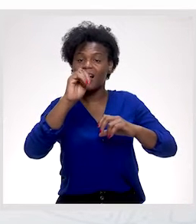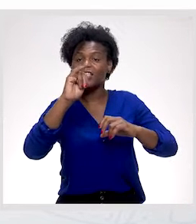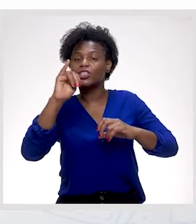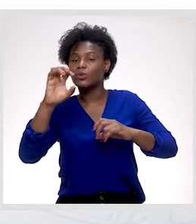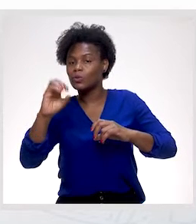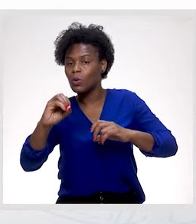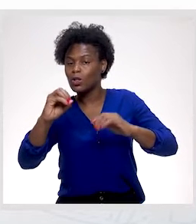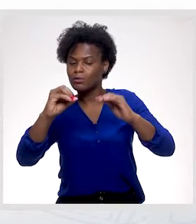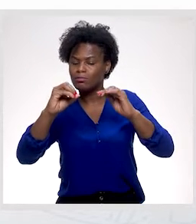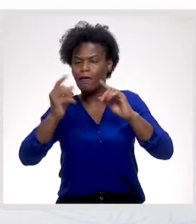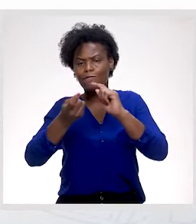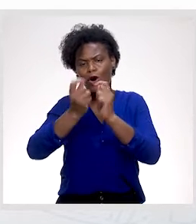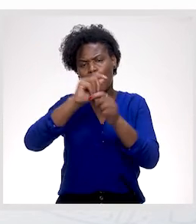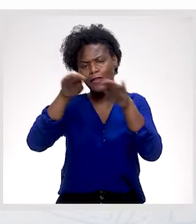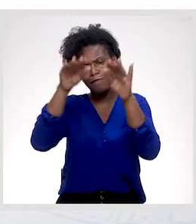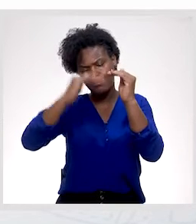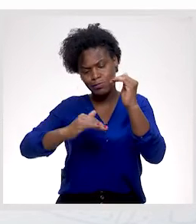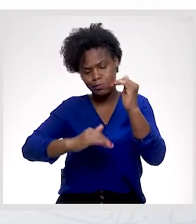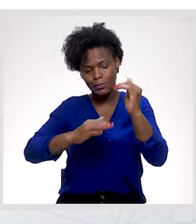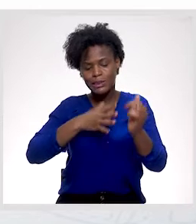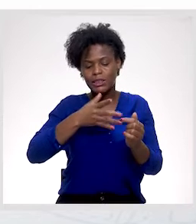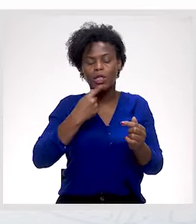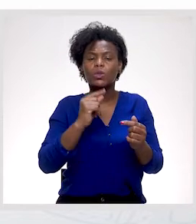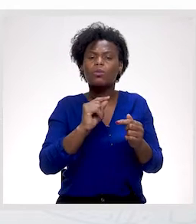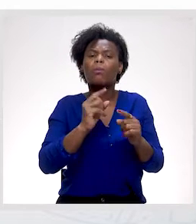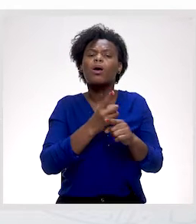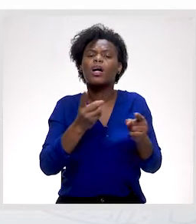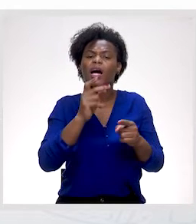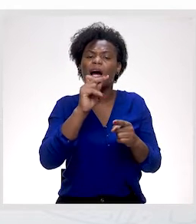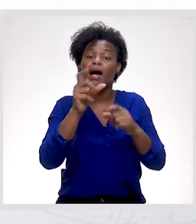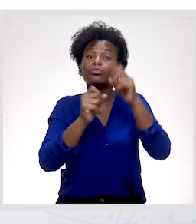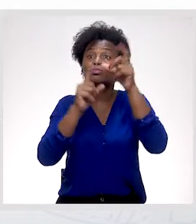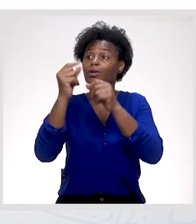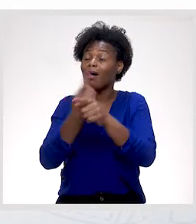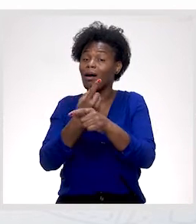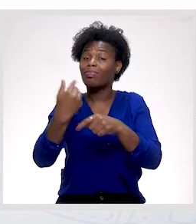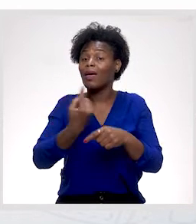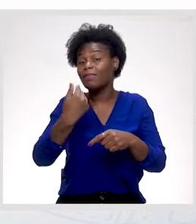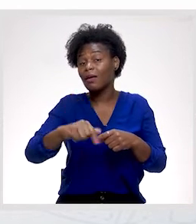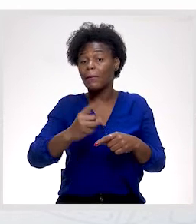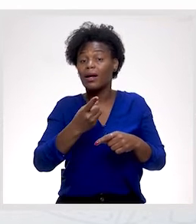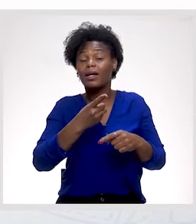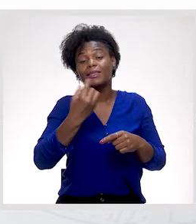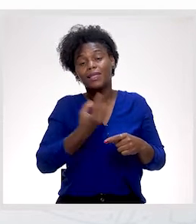identificar as características que um astro deve ter para ser considerado um planeta anão,